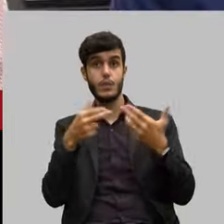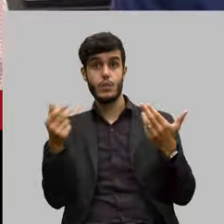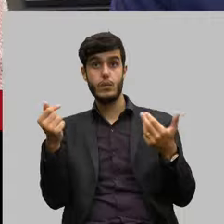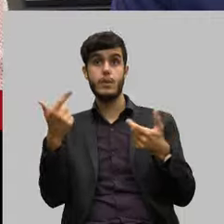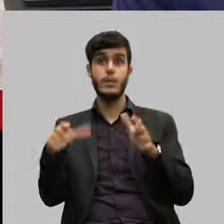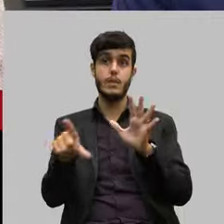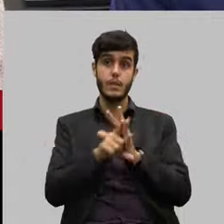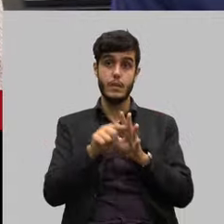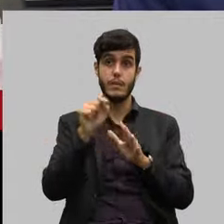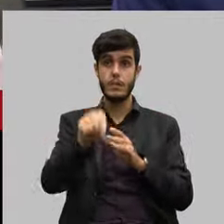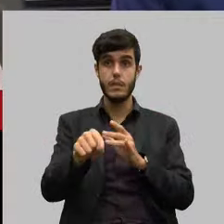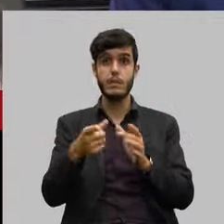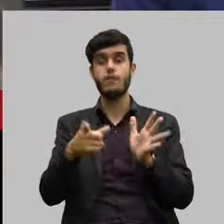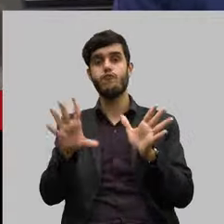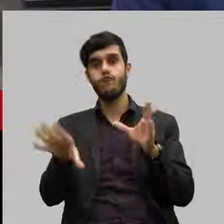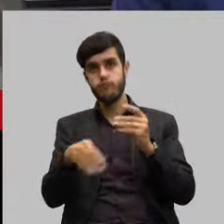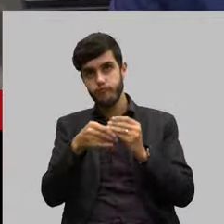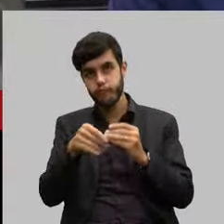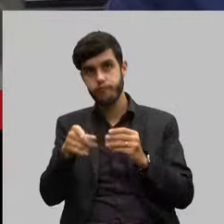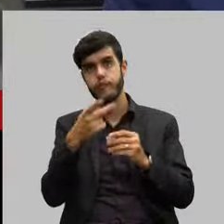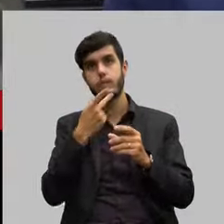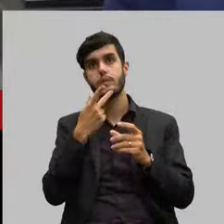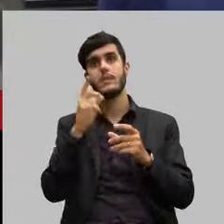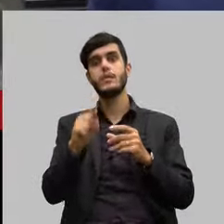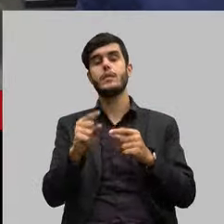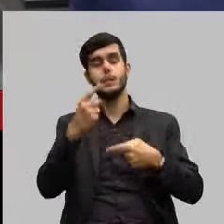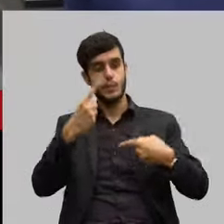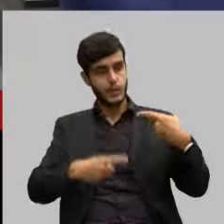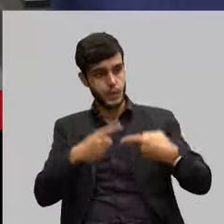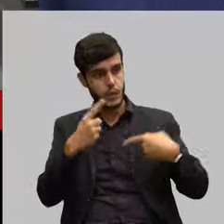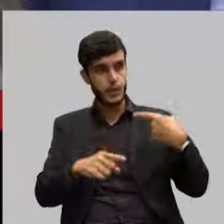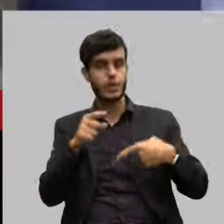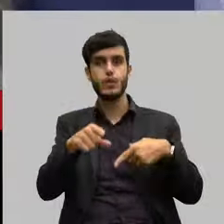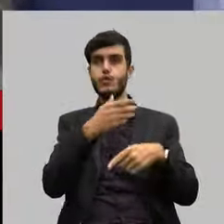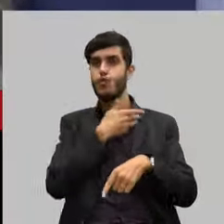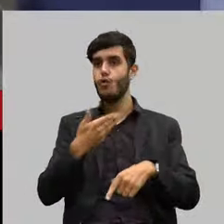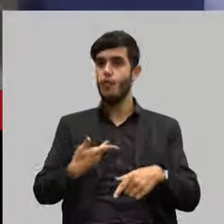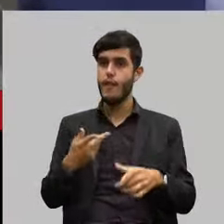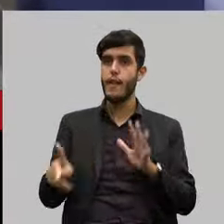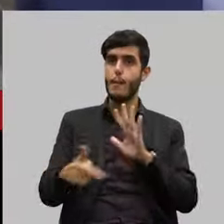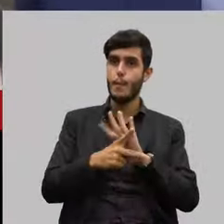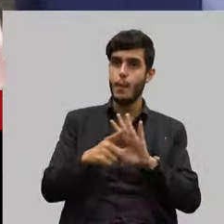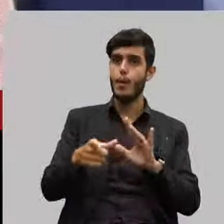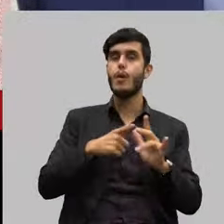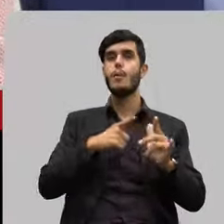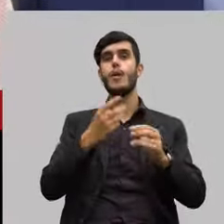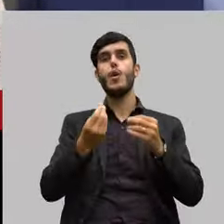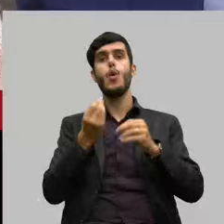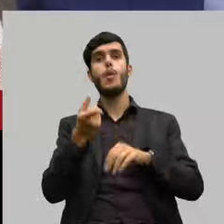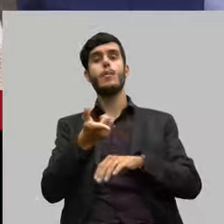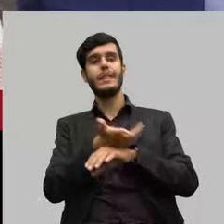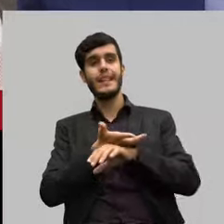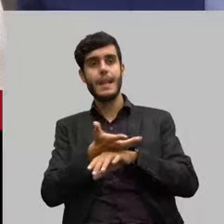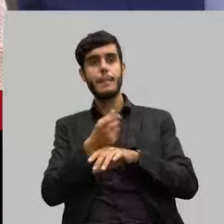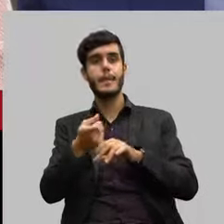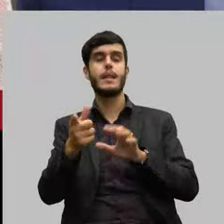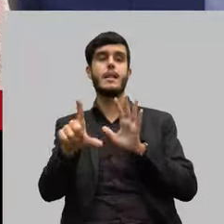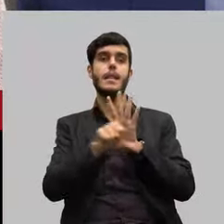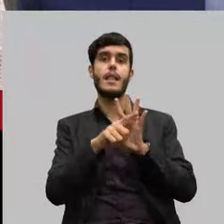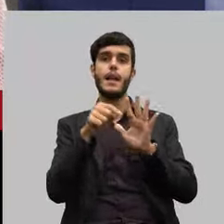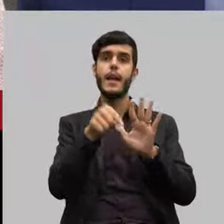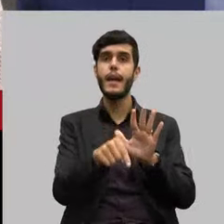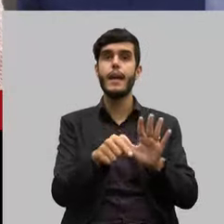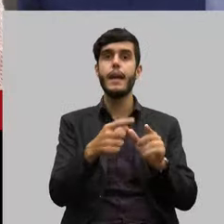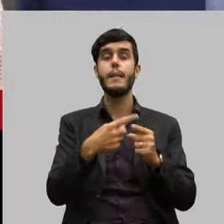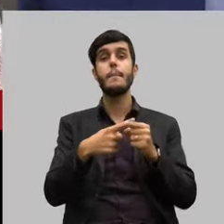complementar essa opção política do governo em tratar em projeto de lei é para diminuir quórum só que isso